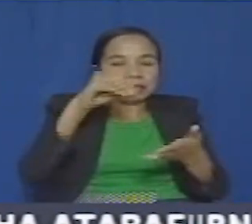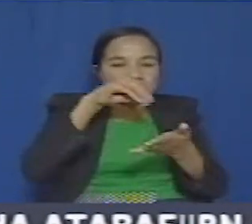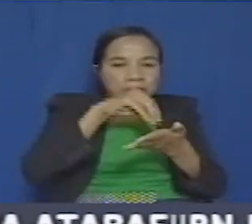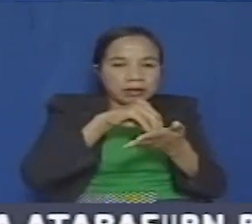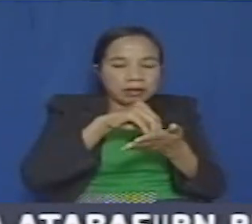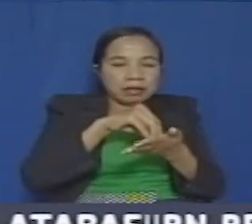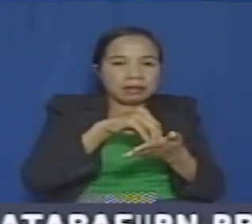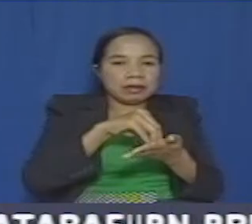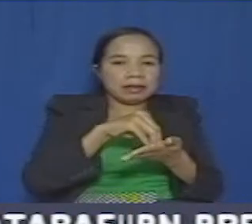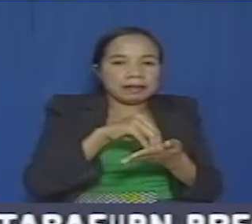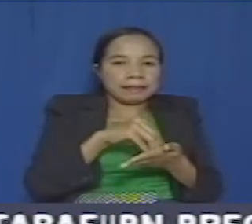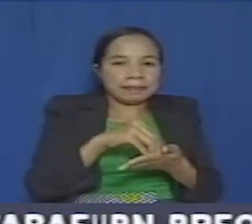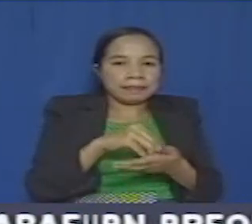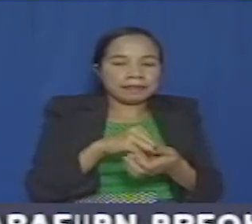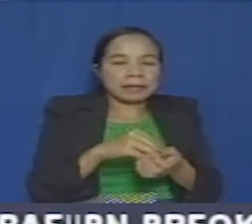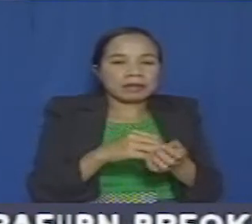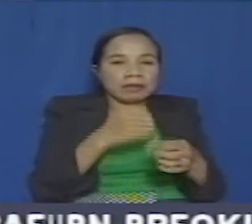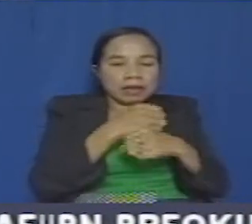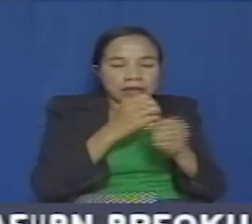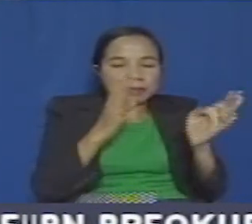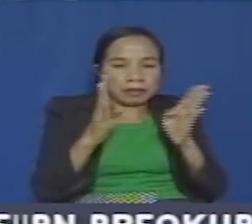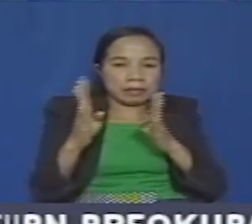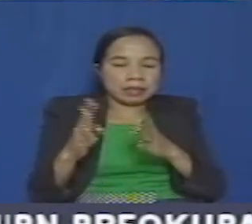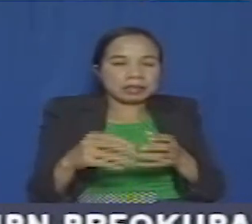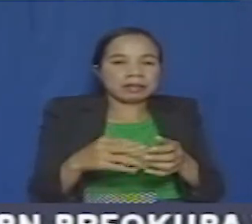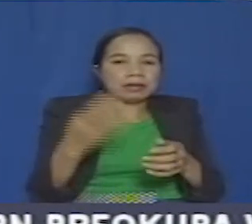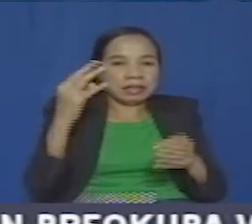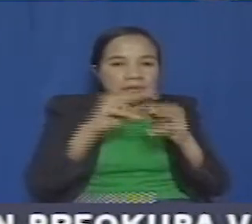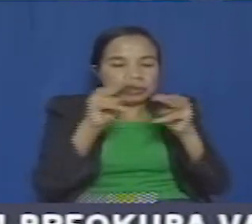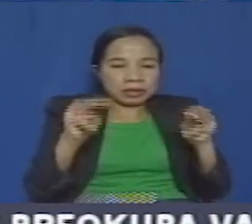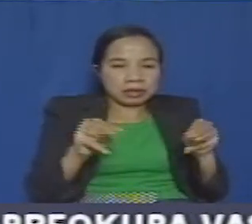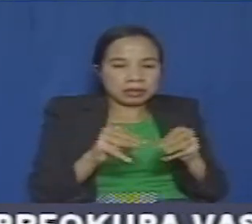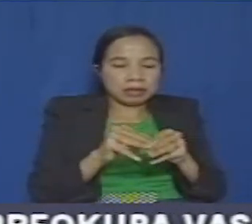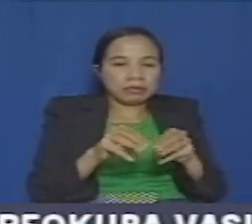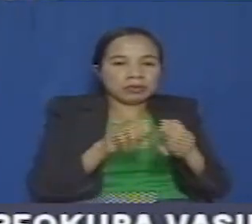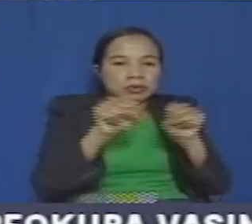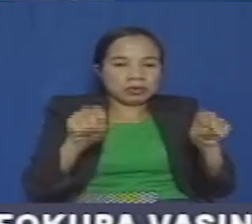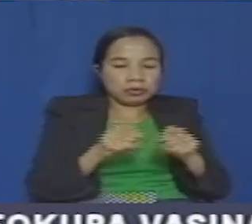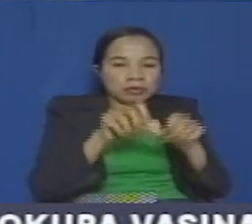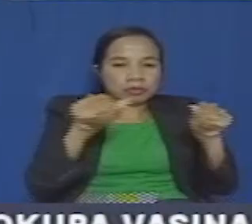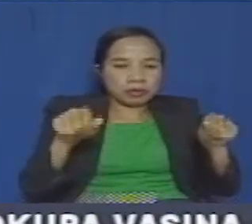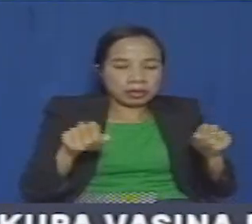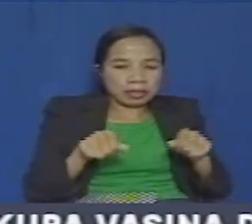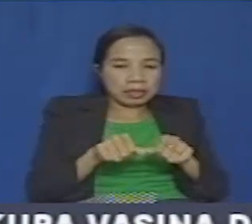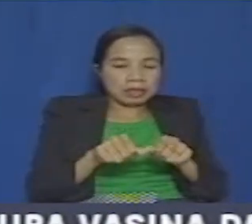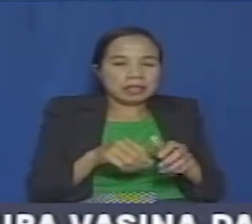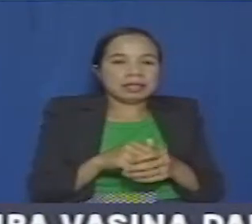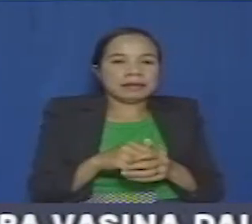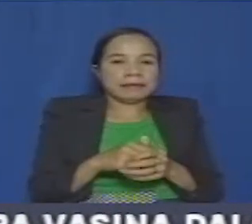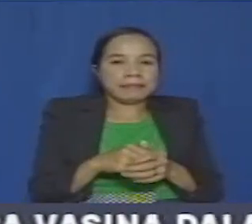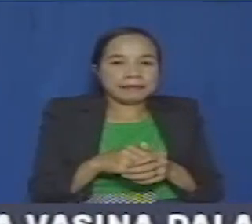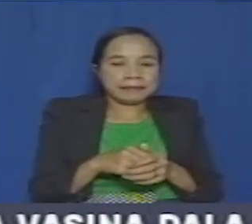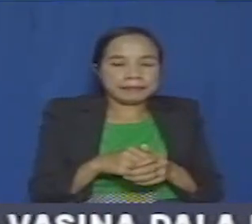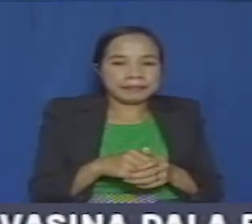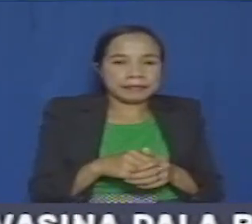estabelece no ralo preparação e a nível base. Estrutura base na que estrutura